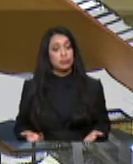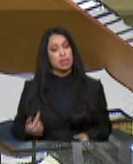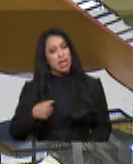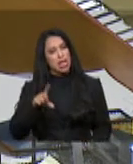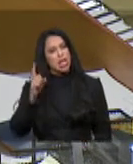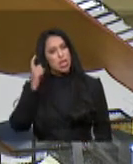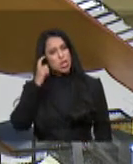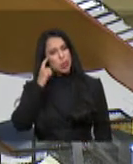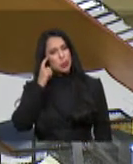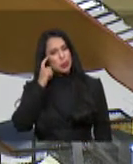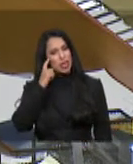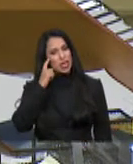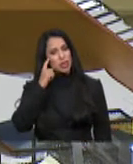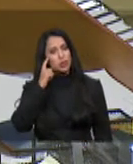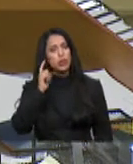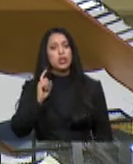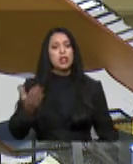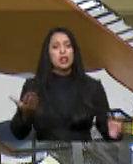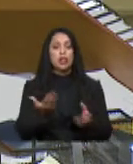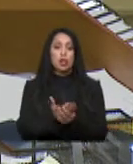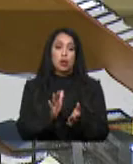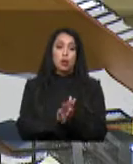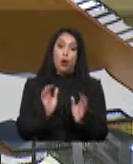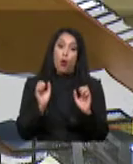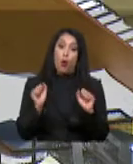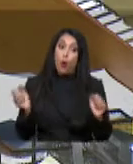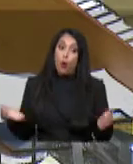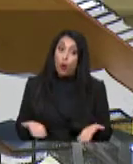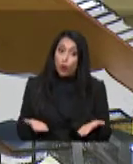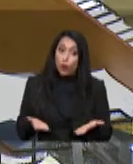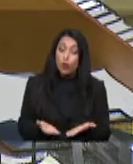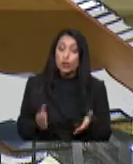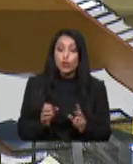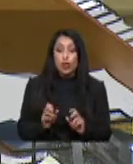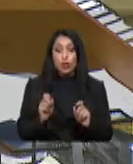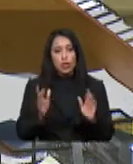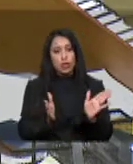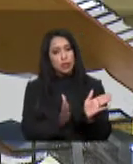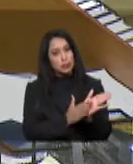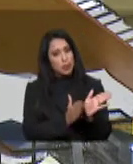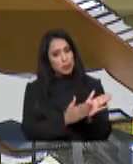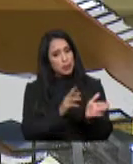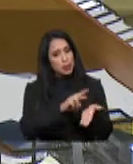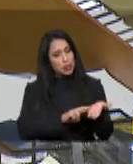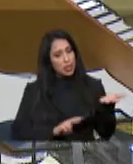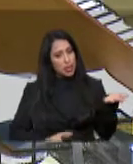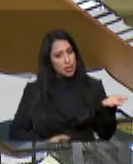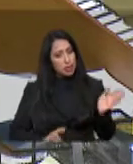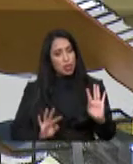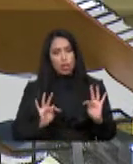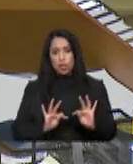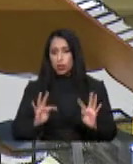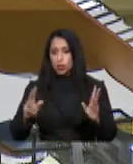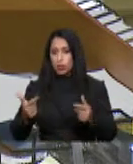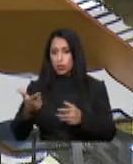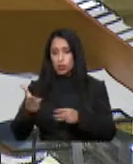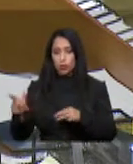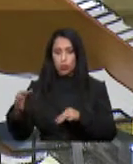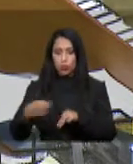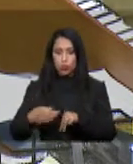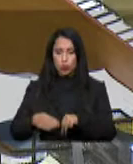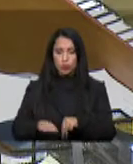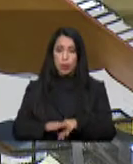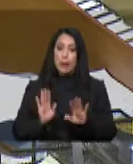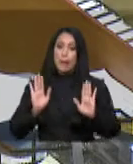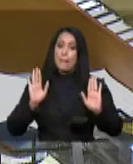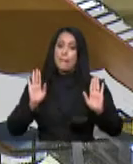Penso que o precedente pode servir muito bem ao hoje, razão pela qual parabenizo a eminente relatora e todos os demais ministros,